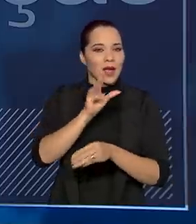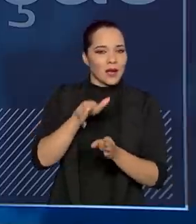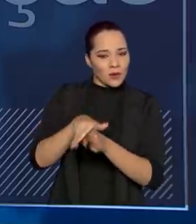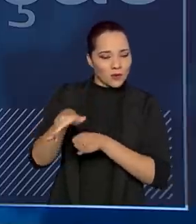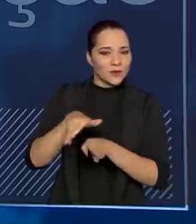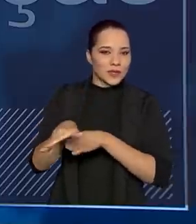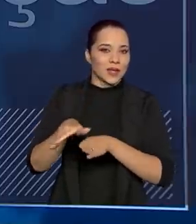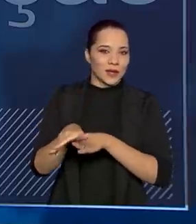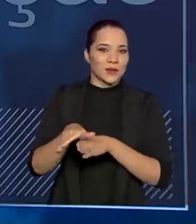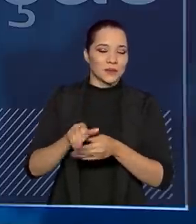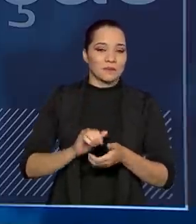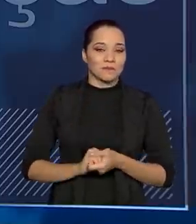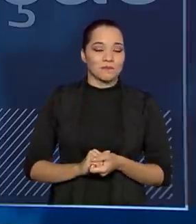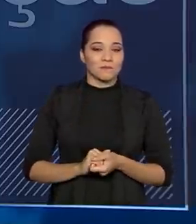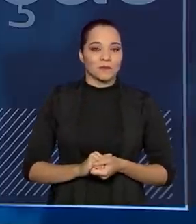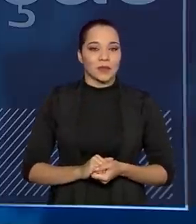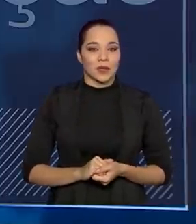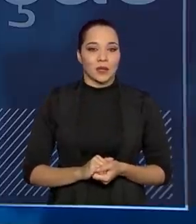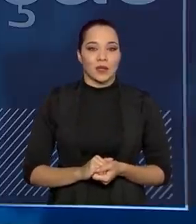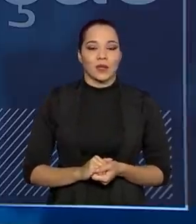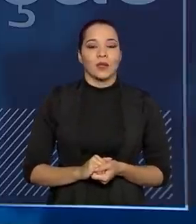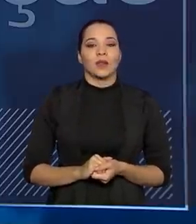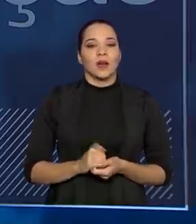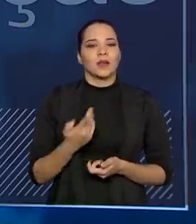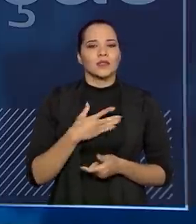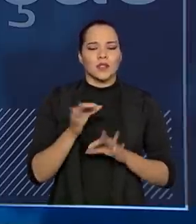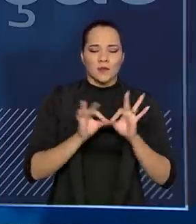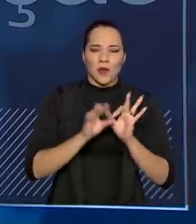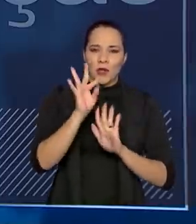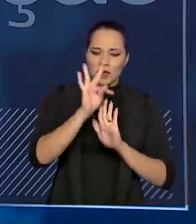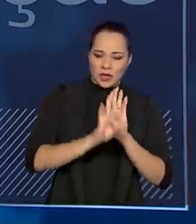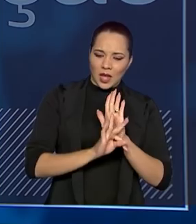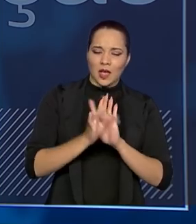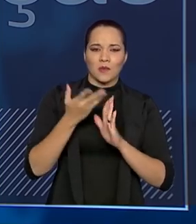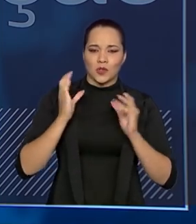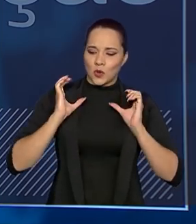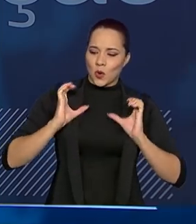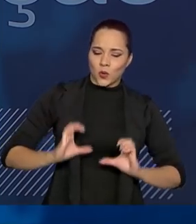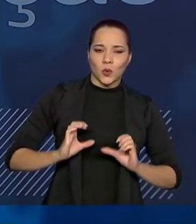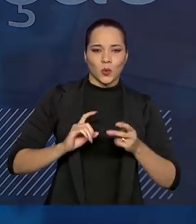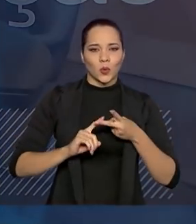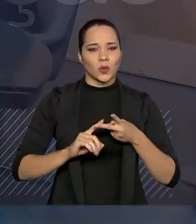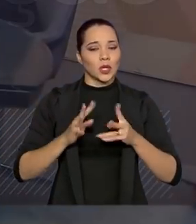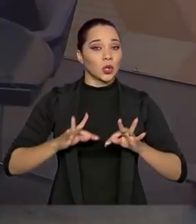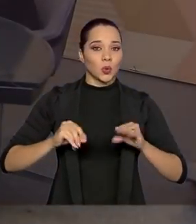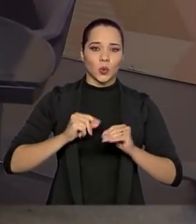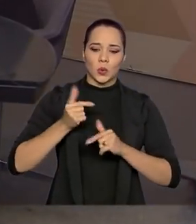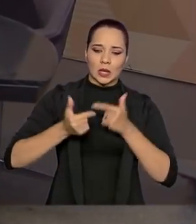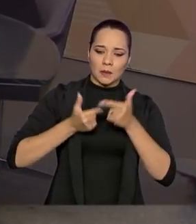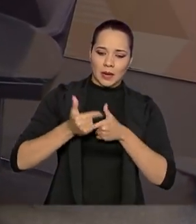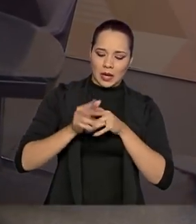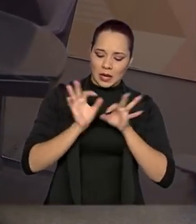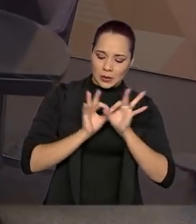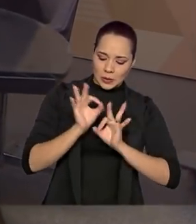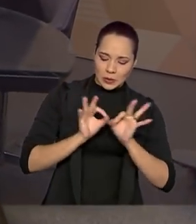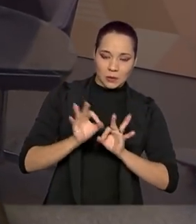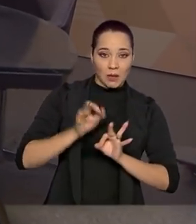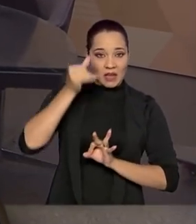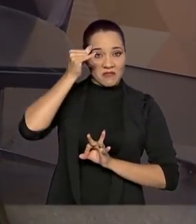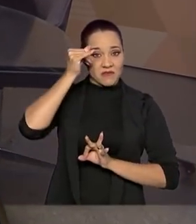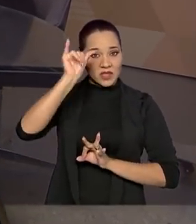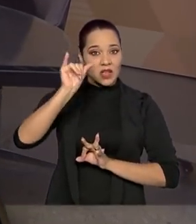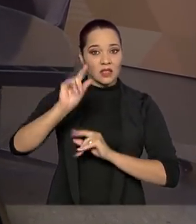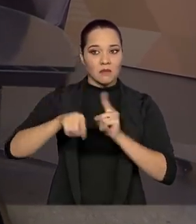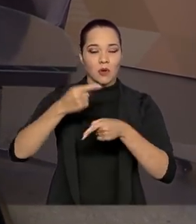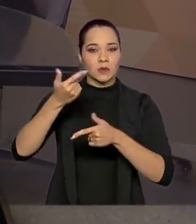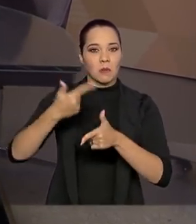também, né, abrindo alguns processos sancionatórios, mas construímos termos de ajustamento de conduta, tudo foi trabalhado para evitar que virasse